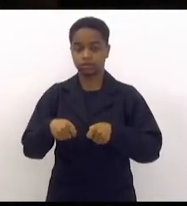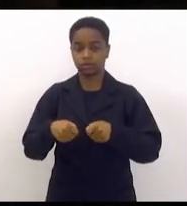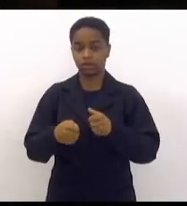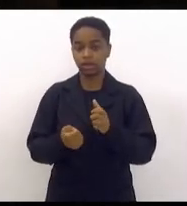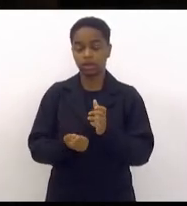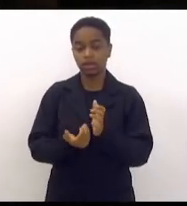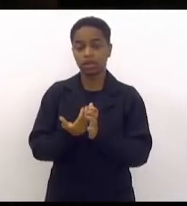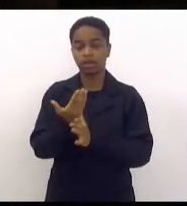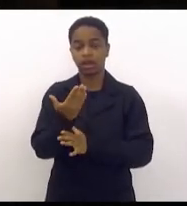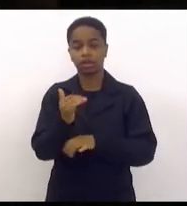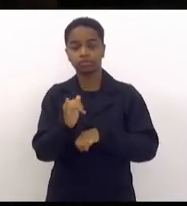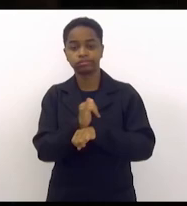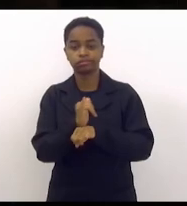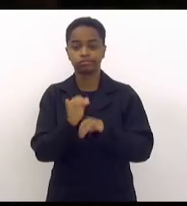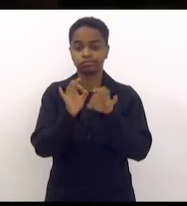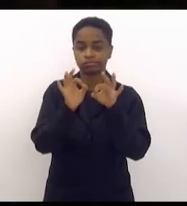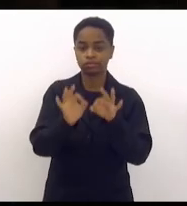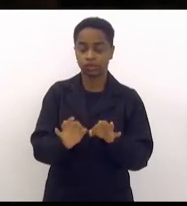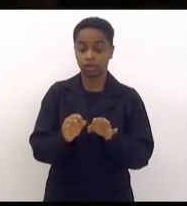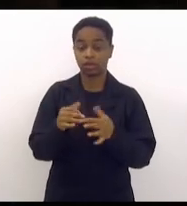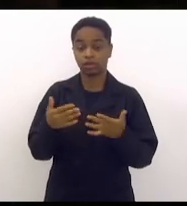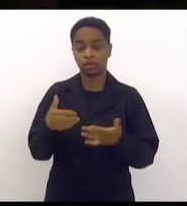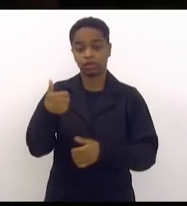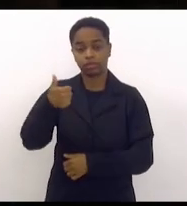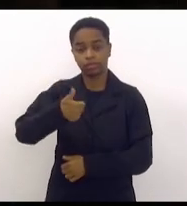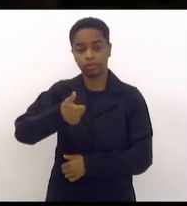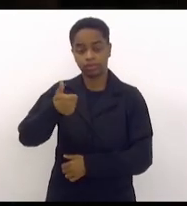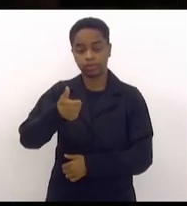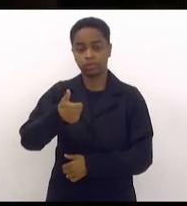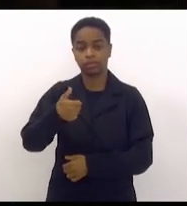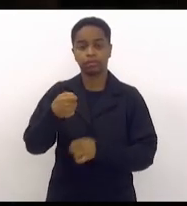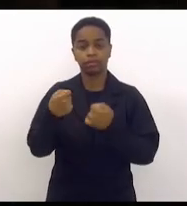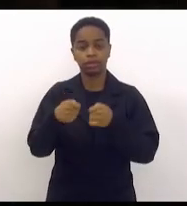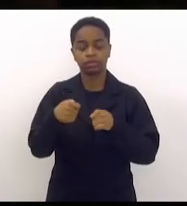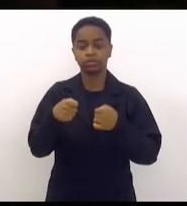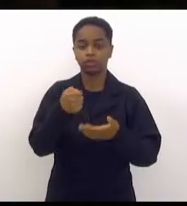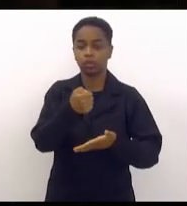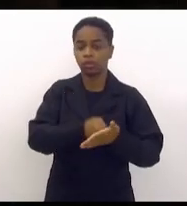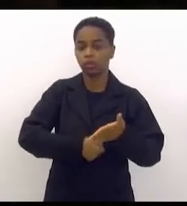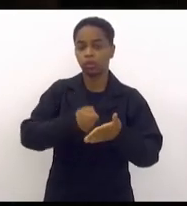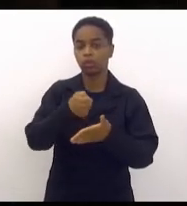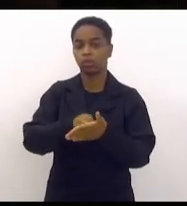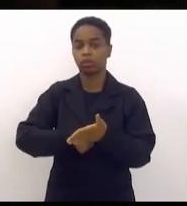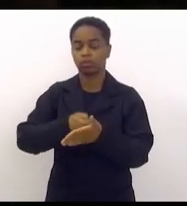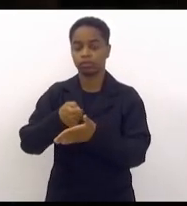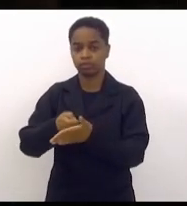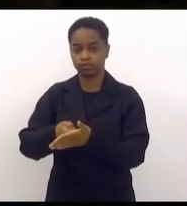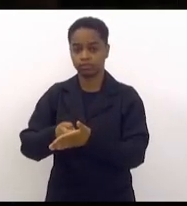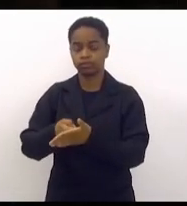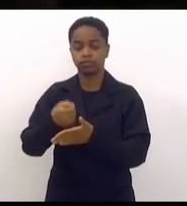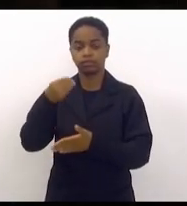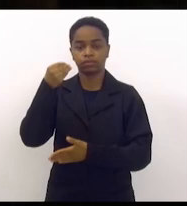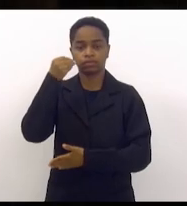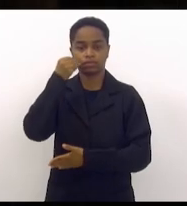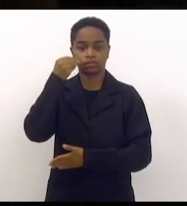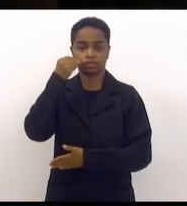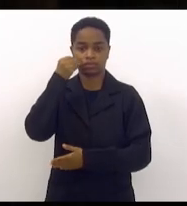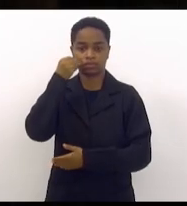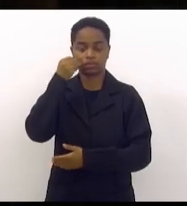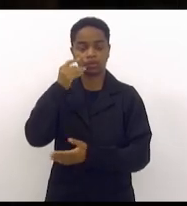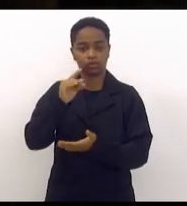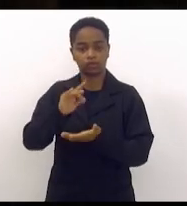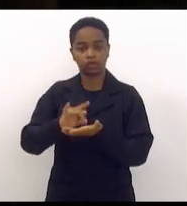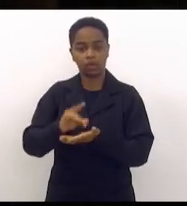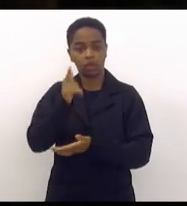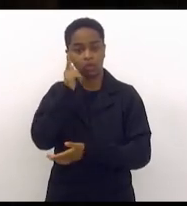condições objetivas primeiro fazer a luta para garantir a